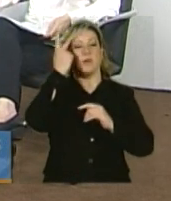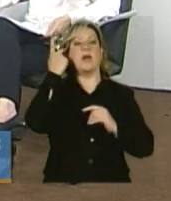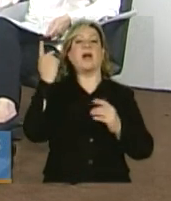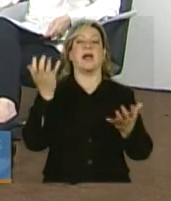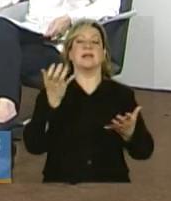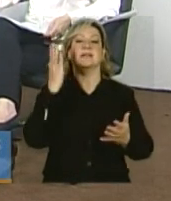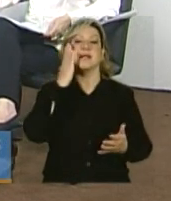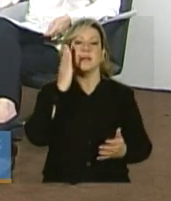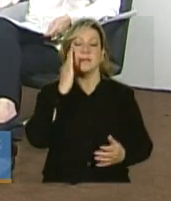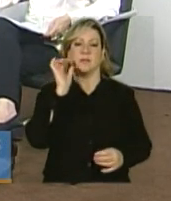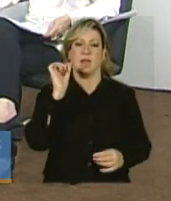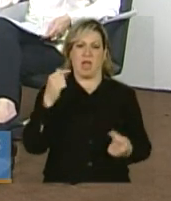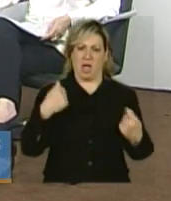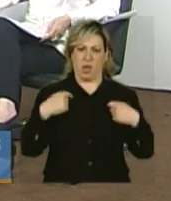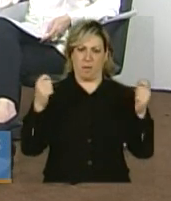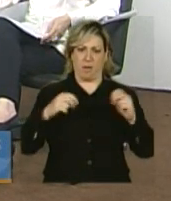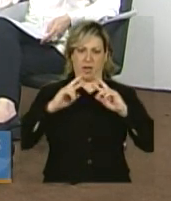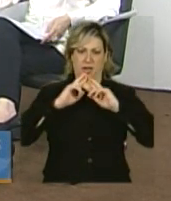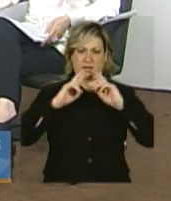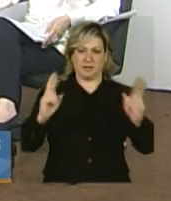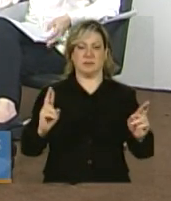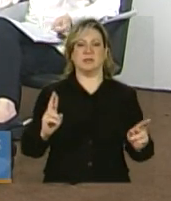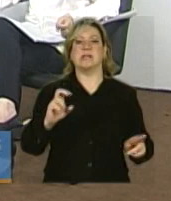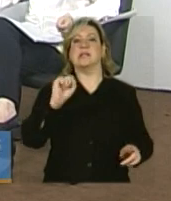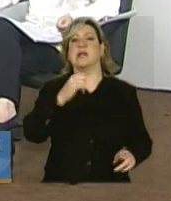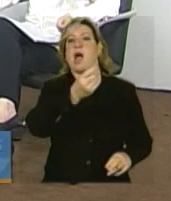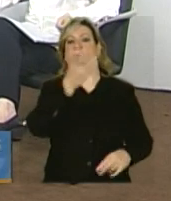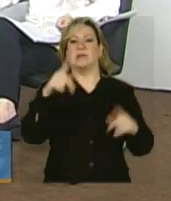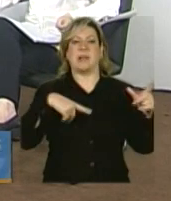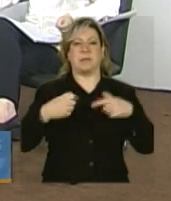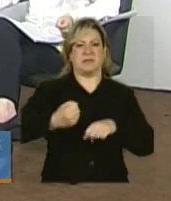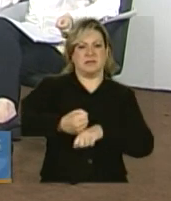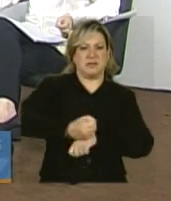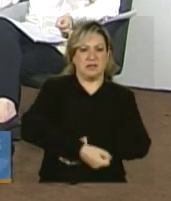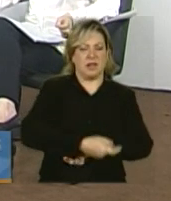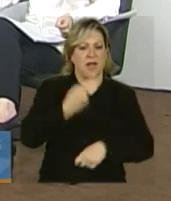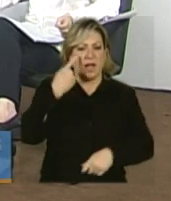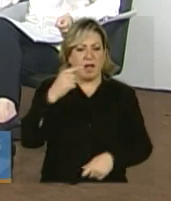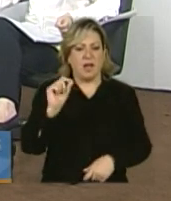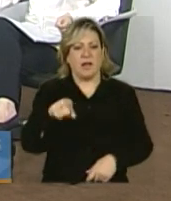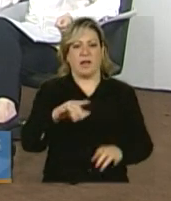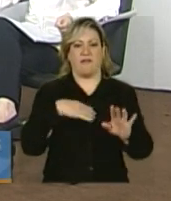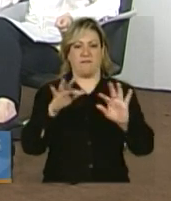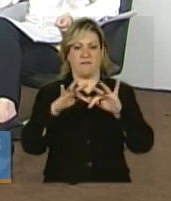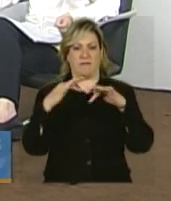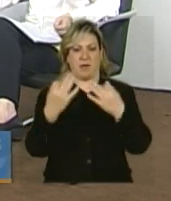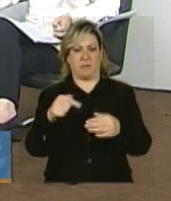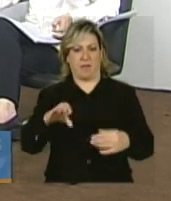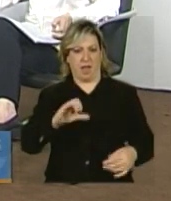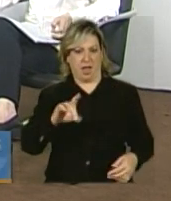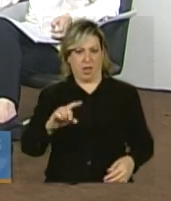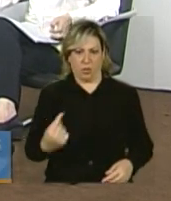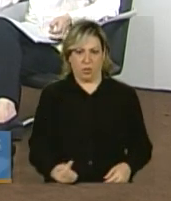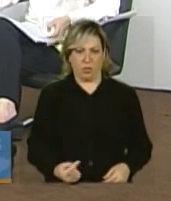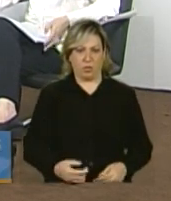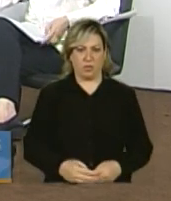eu posso denunciar o trabalho escravo a partir da identificação da família no formulário do cadastro